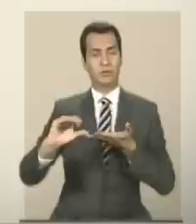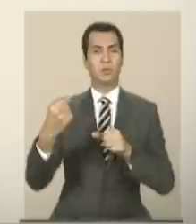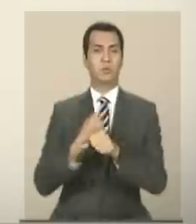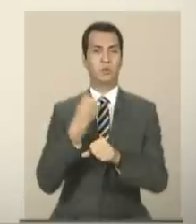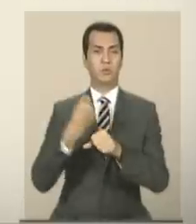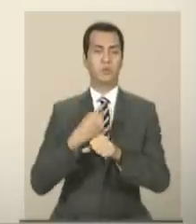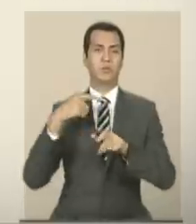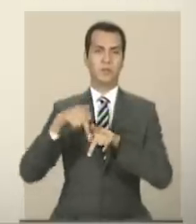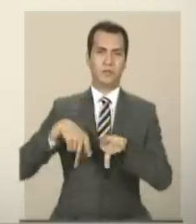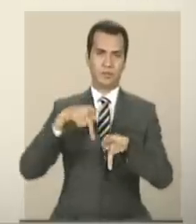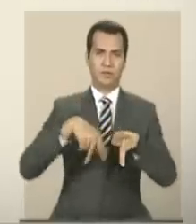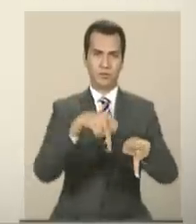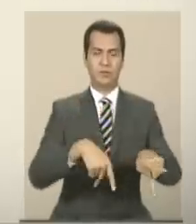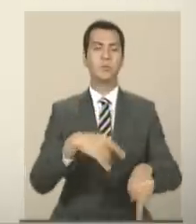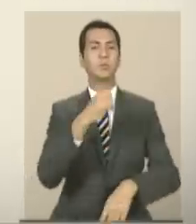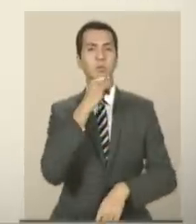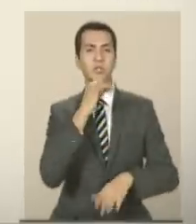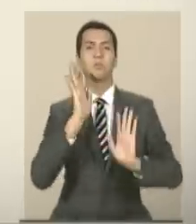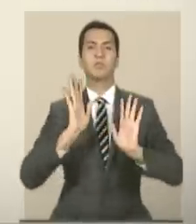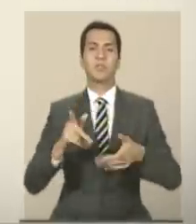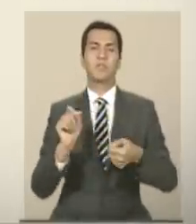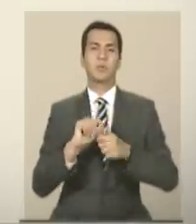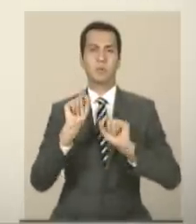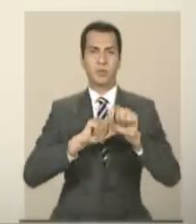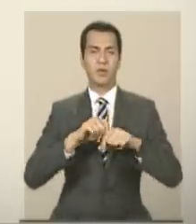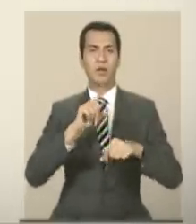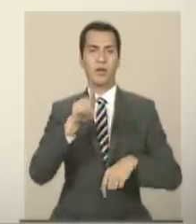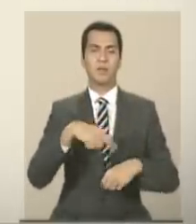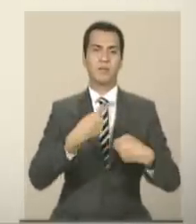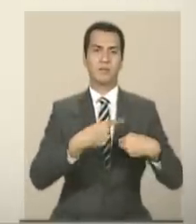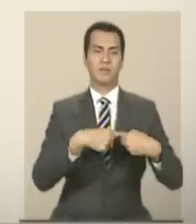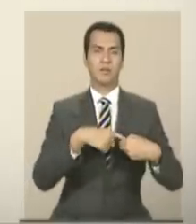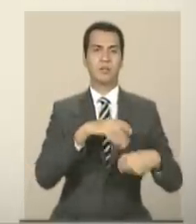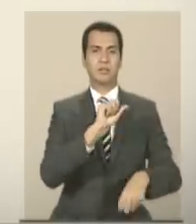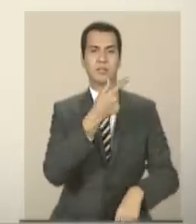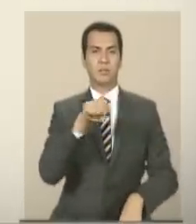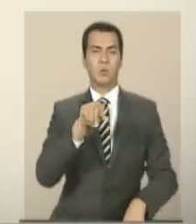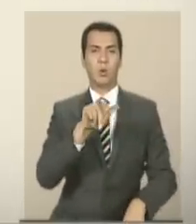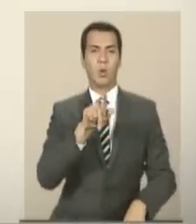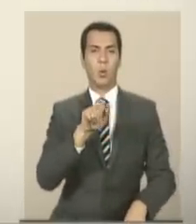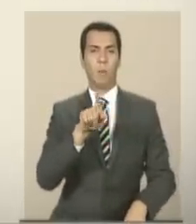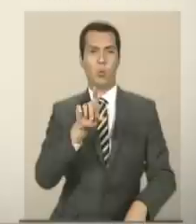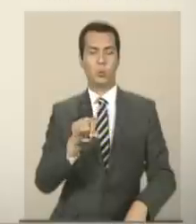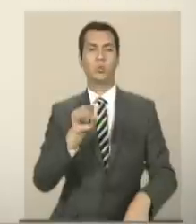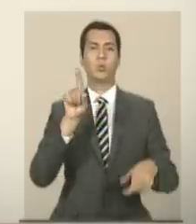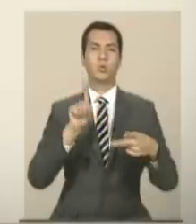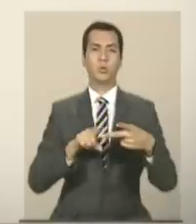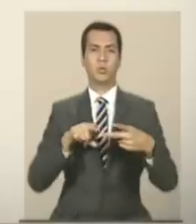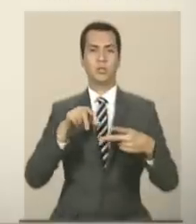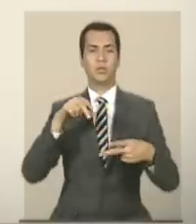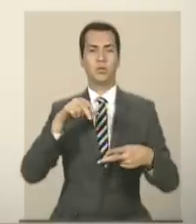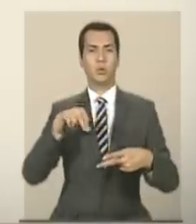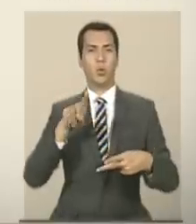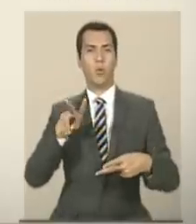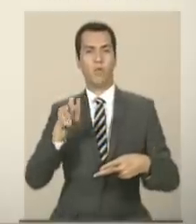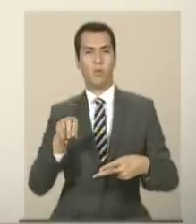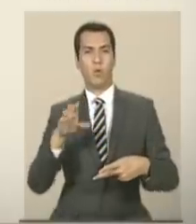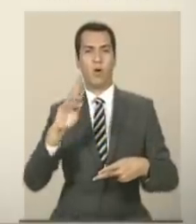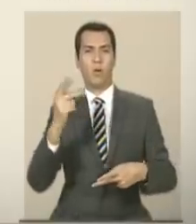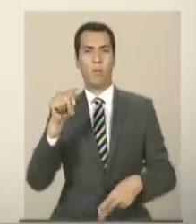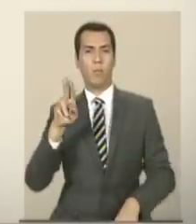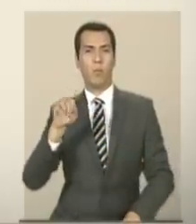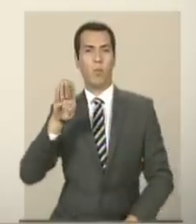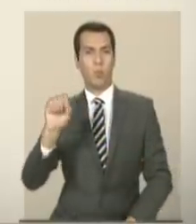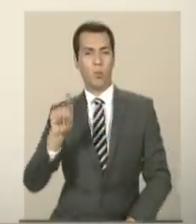já estamos fazendo, por exemplo, entre São Leopoldo e Novo Hamburgo, no Rio Grande do Sul. Sabe, Luciano, estamos também terminando